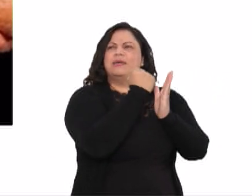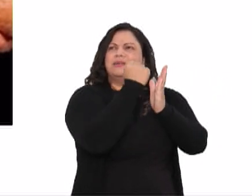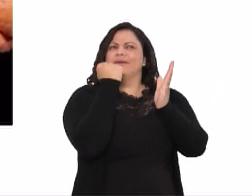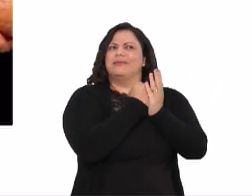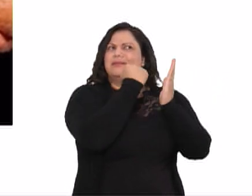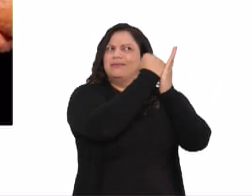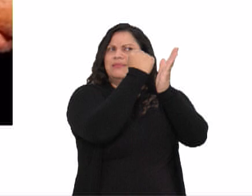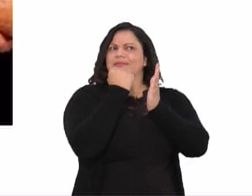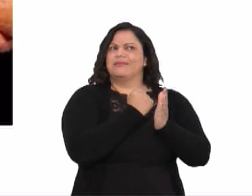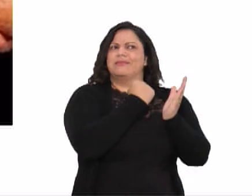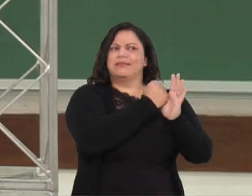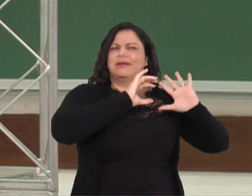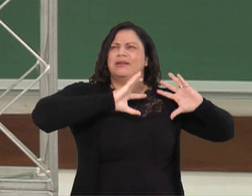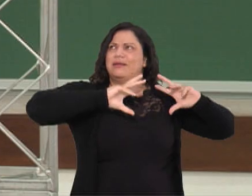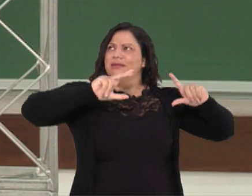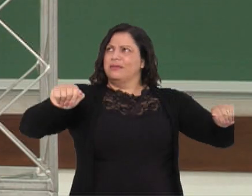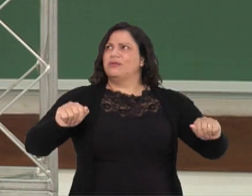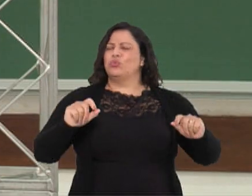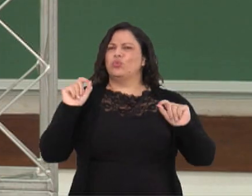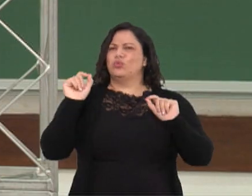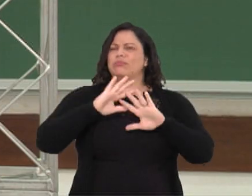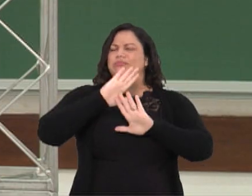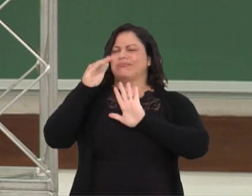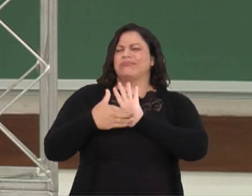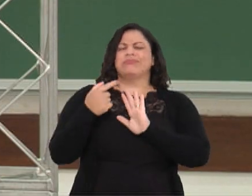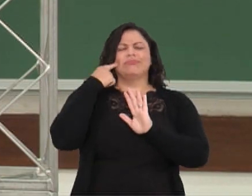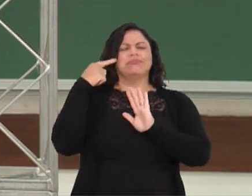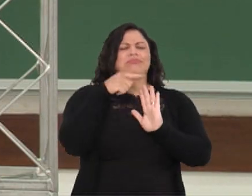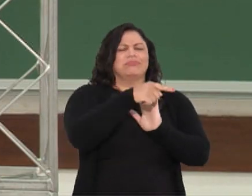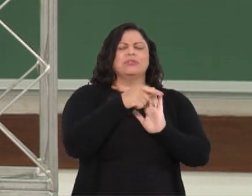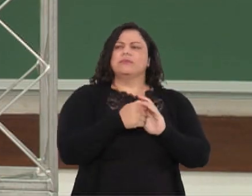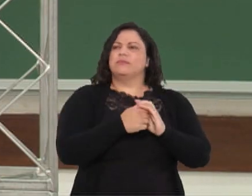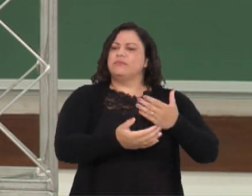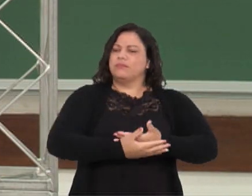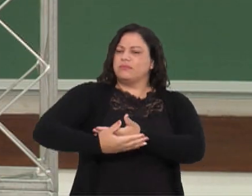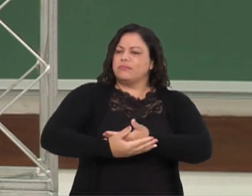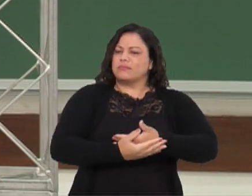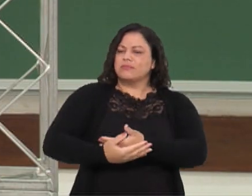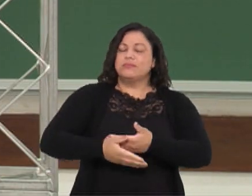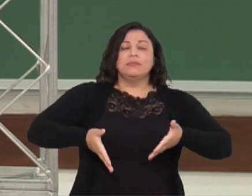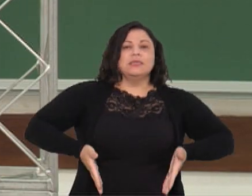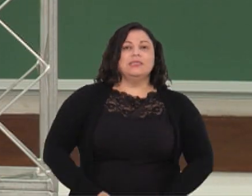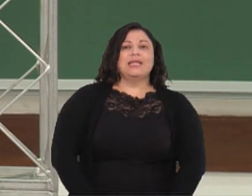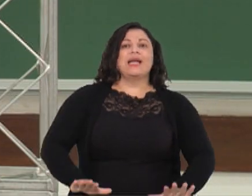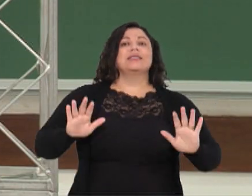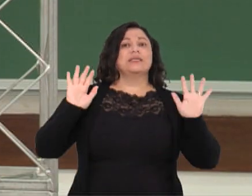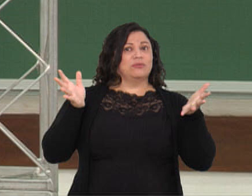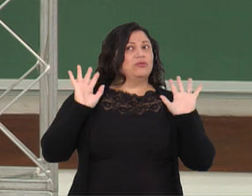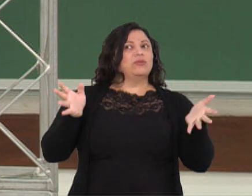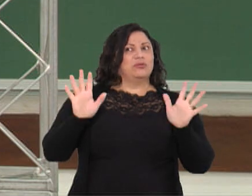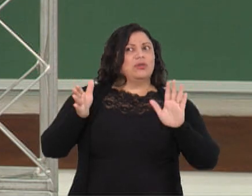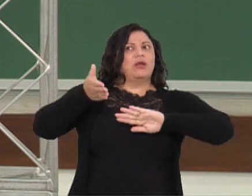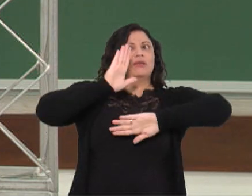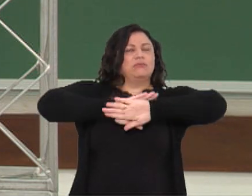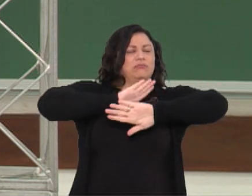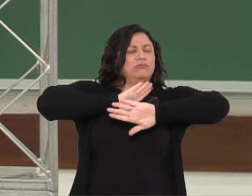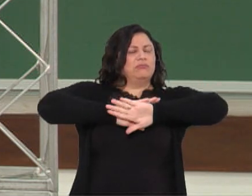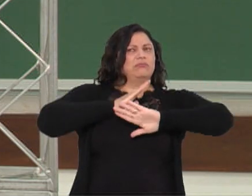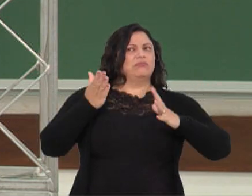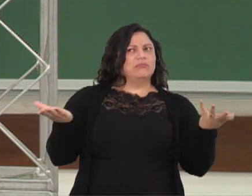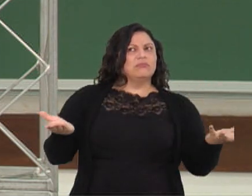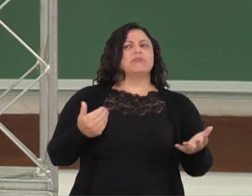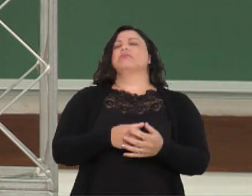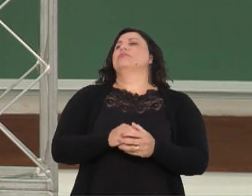isso que acontece. As propagandas desde bebezinho, quando o bebê nasce, já tem toda uma ideologia.